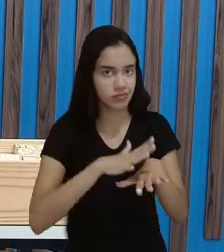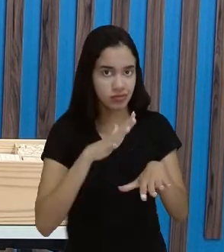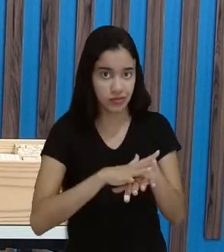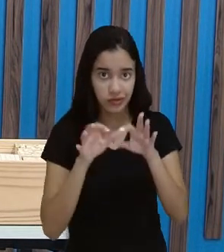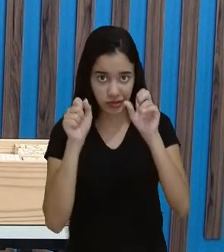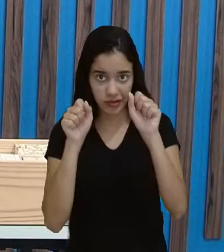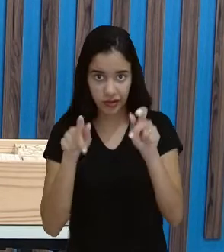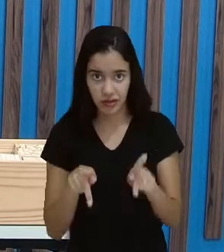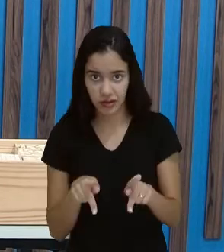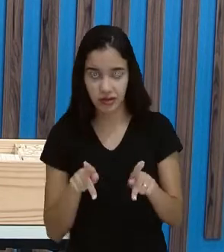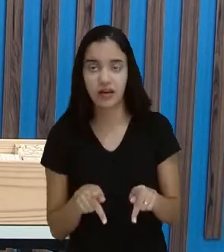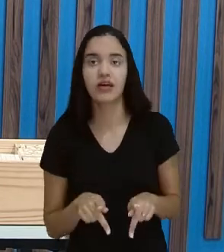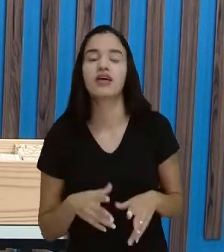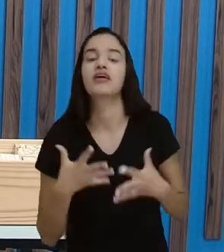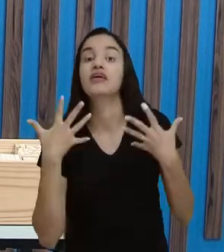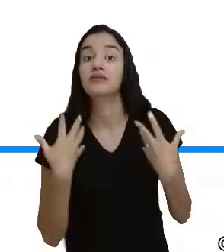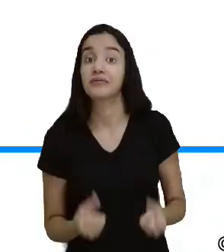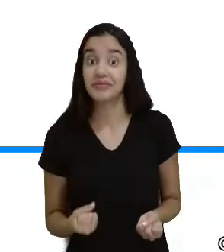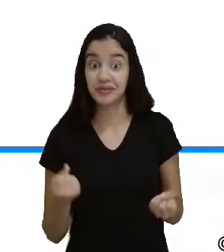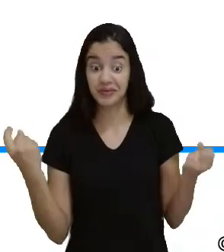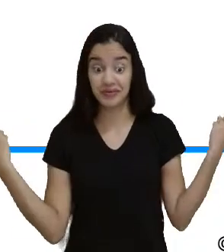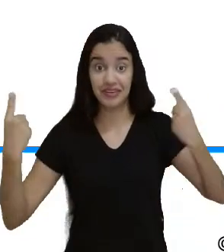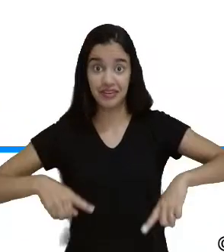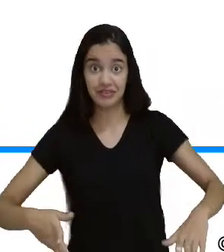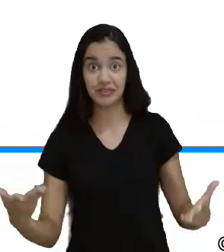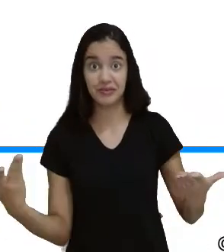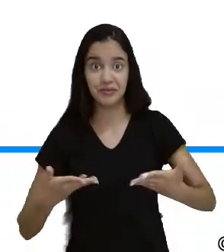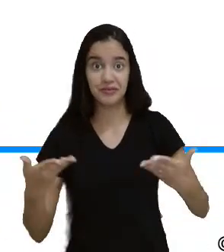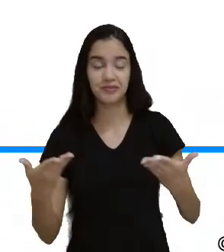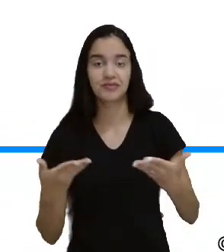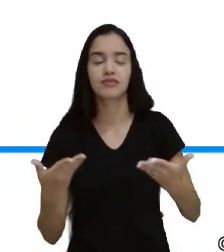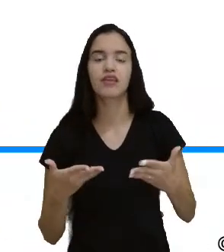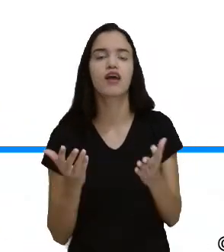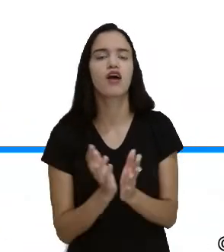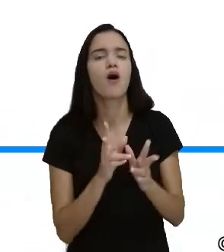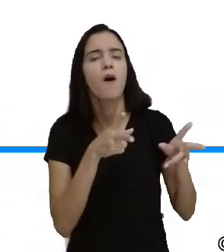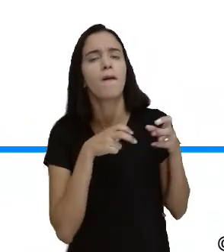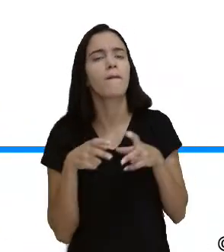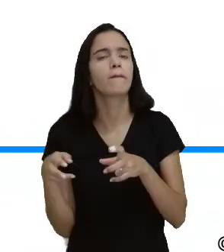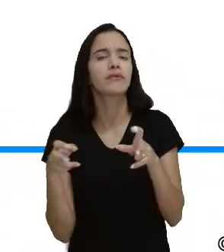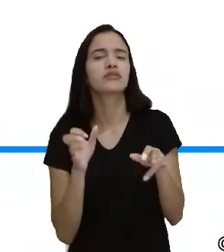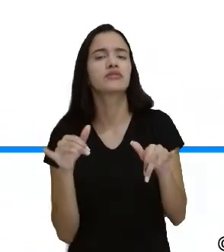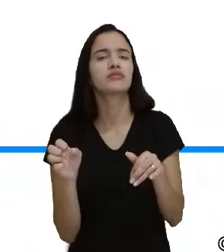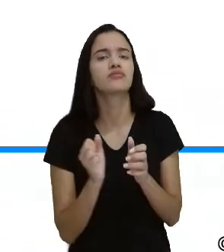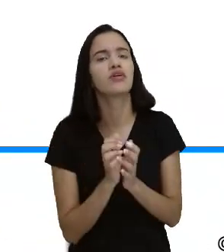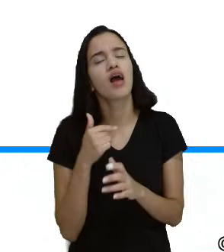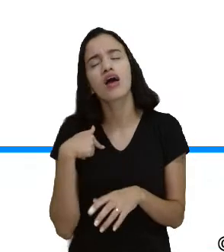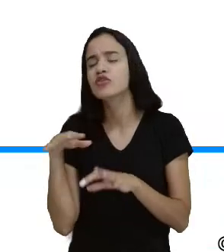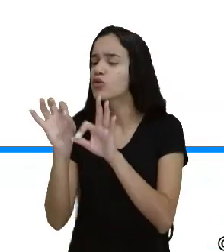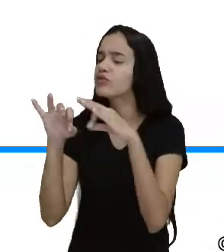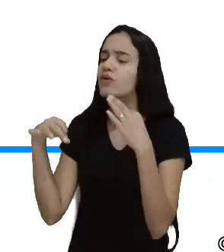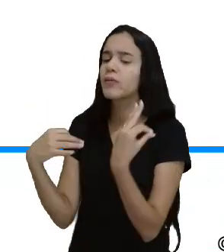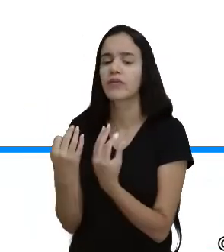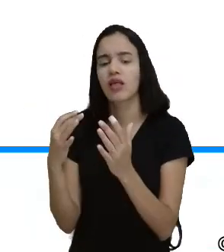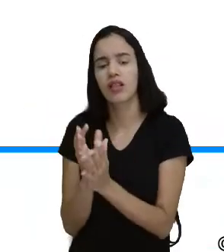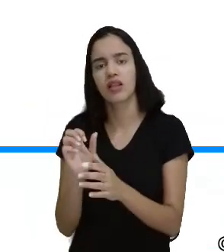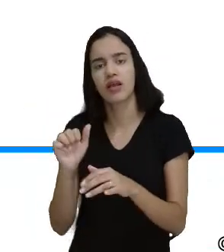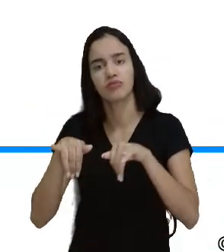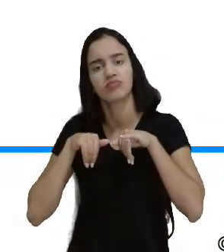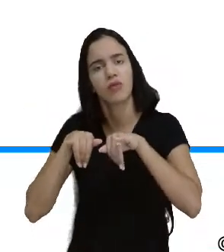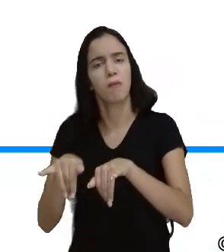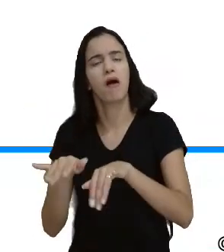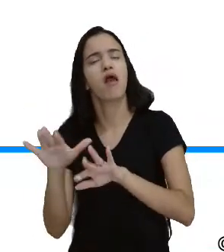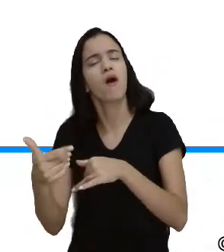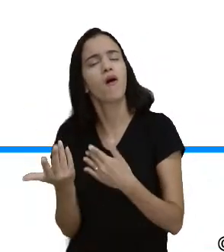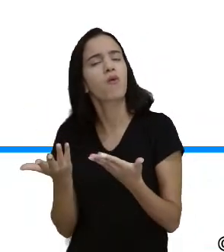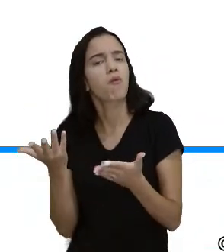tá certo? Vamos lá para o desafio. Observe sua família no mercado. Qual situação matemática você